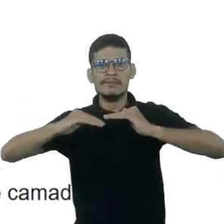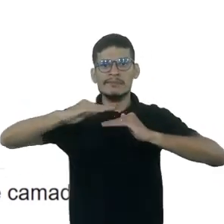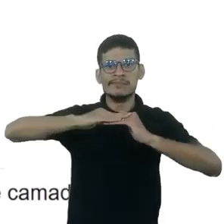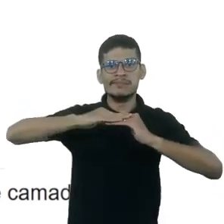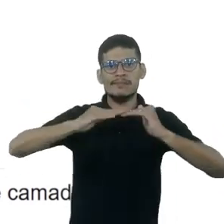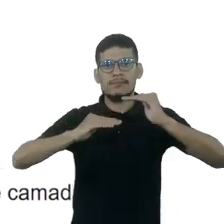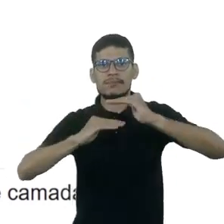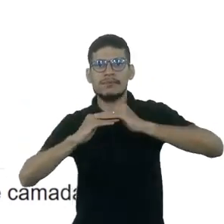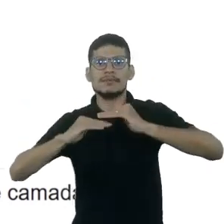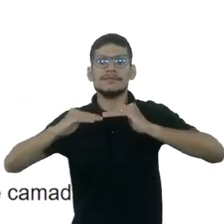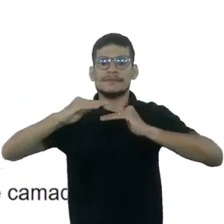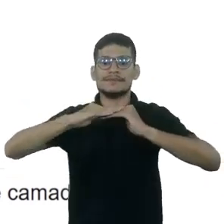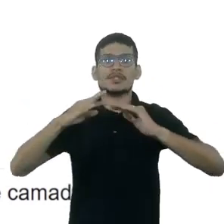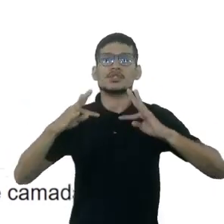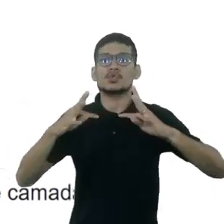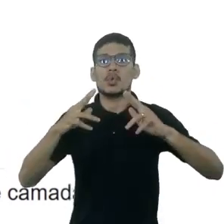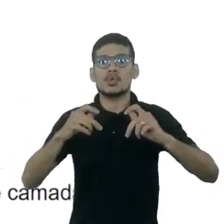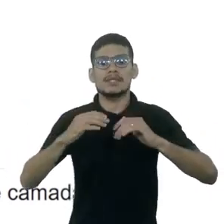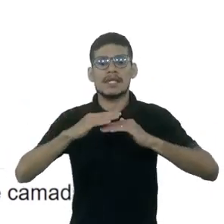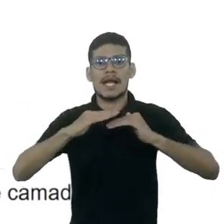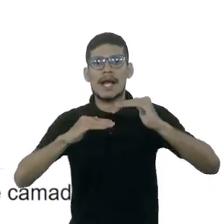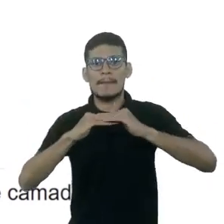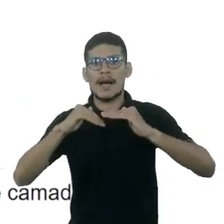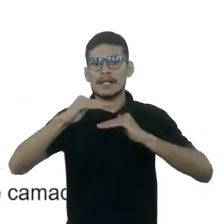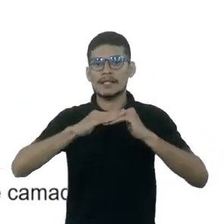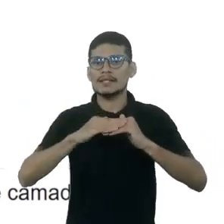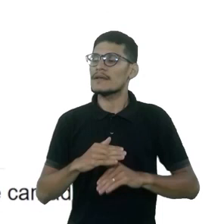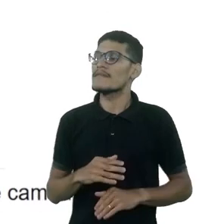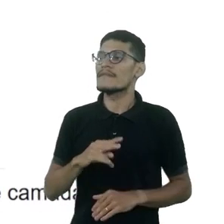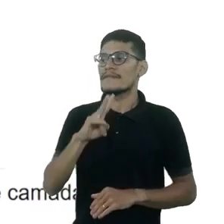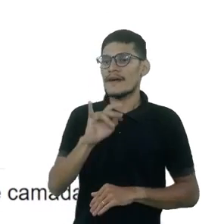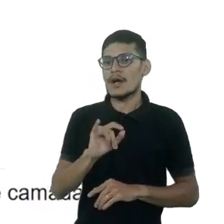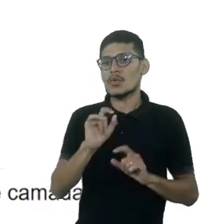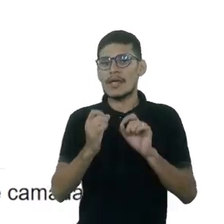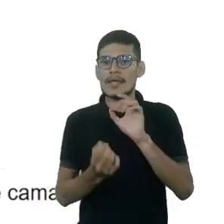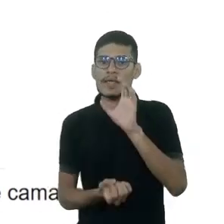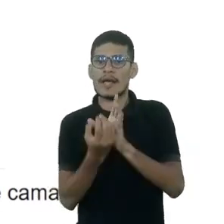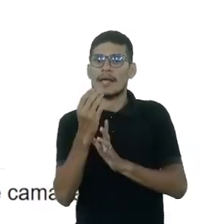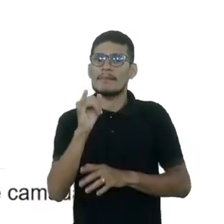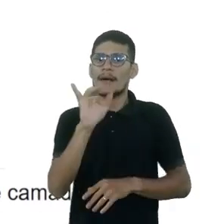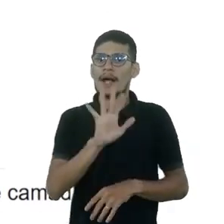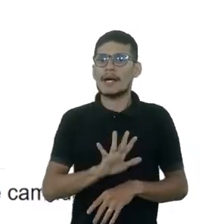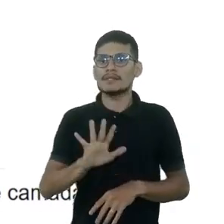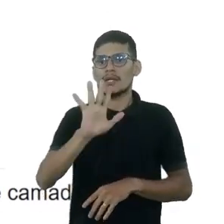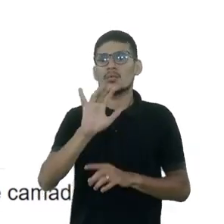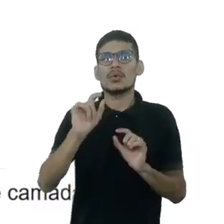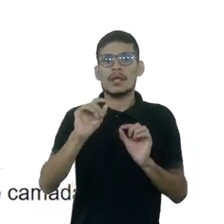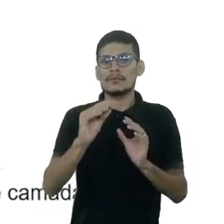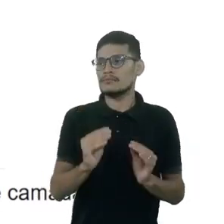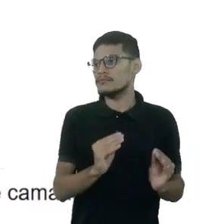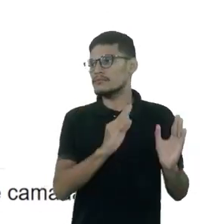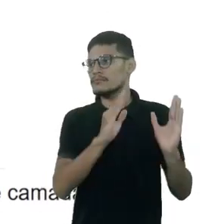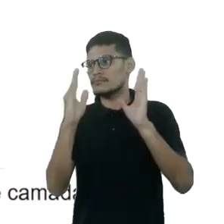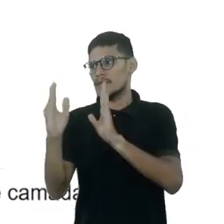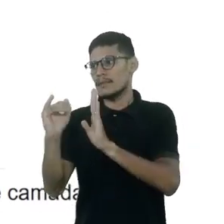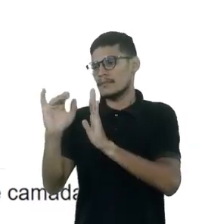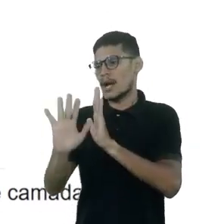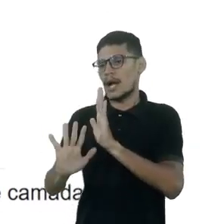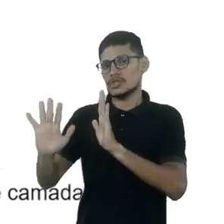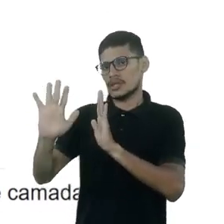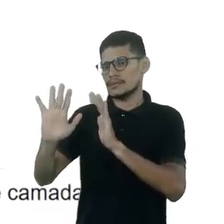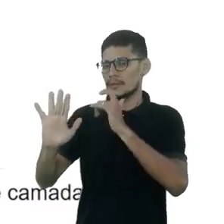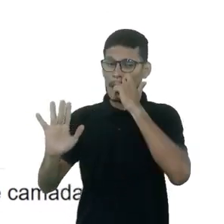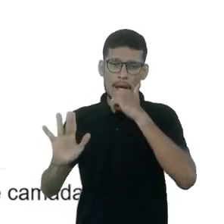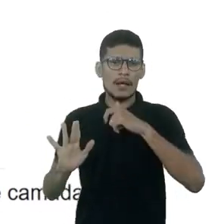essas camadas, que são chamadas de layers, vai resultar na imagem que a gente está vendo à direita. E aí